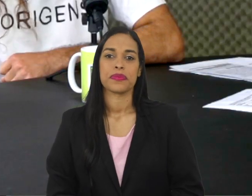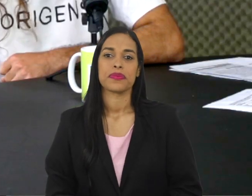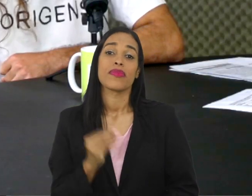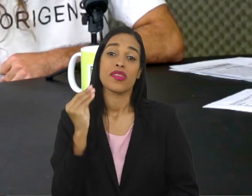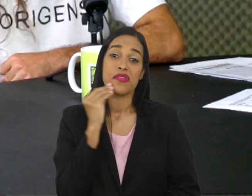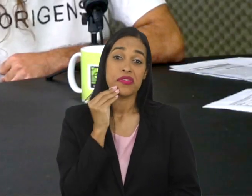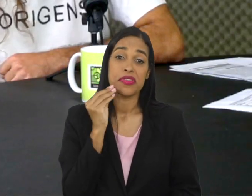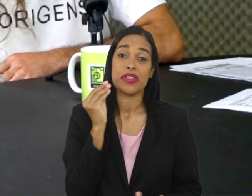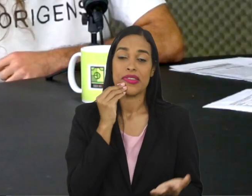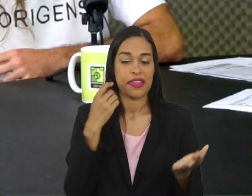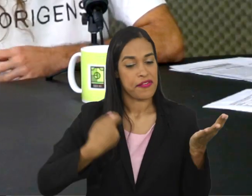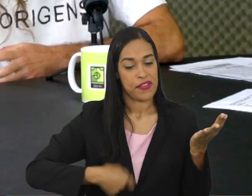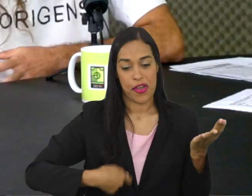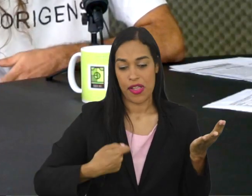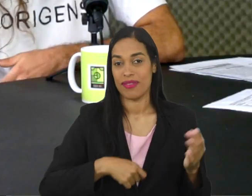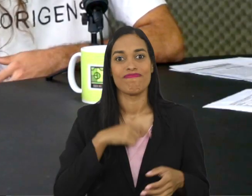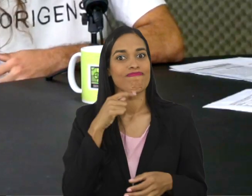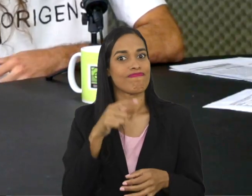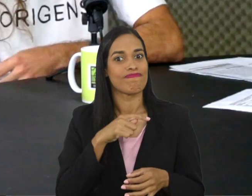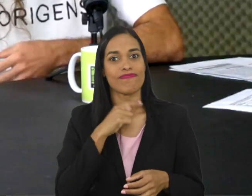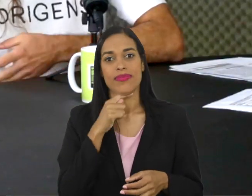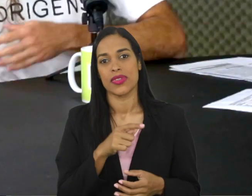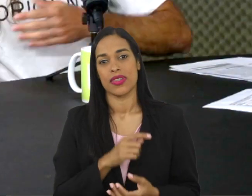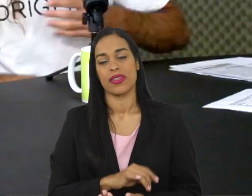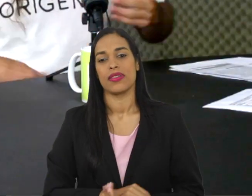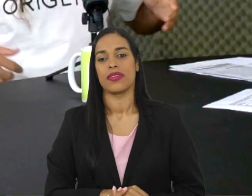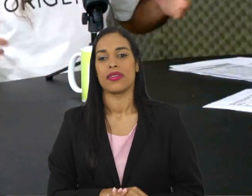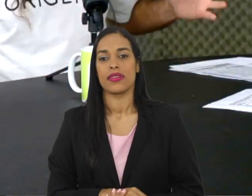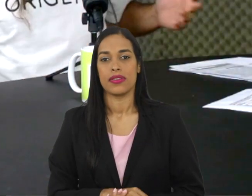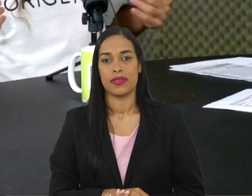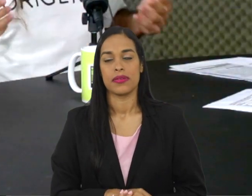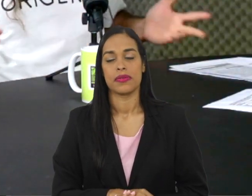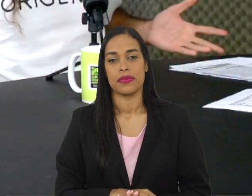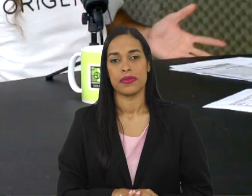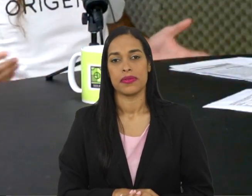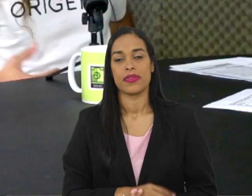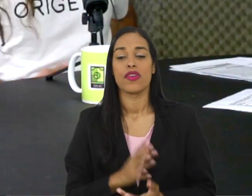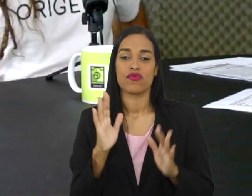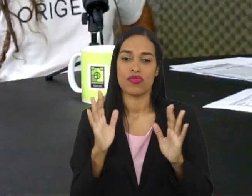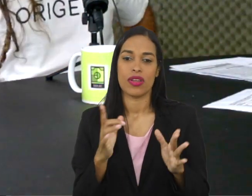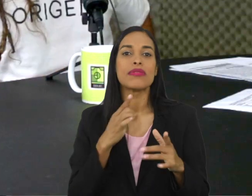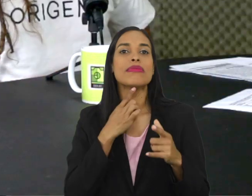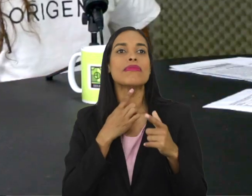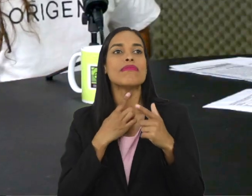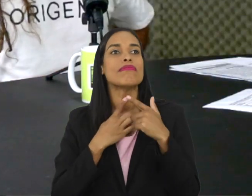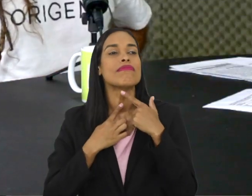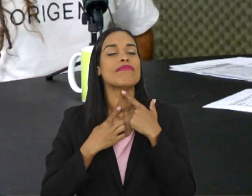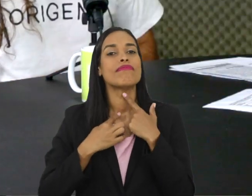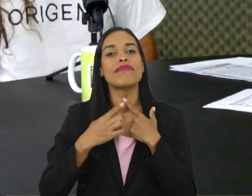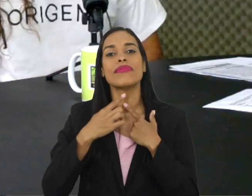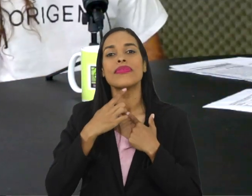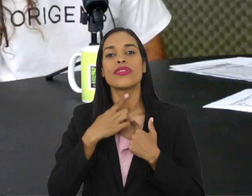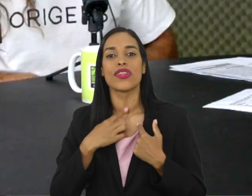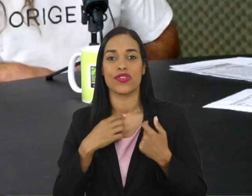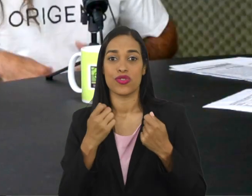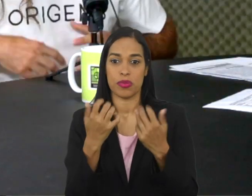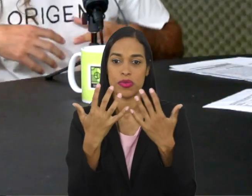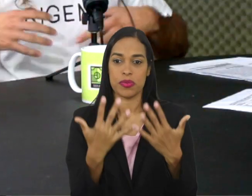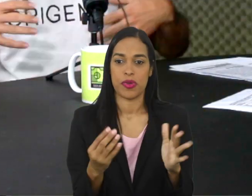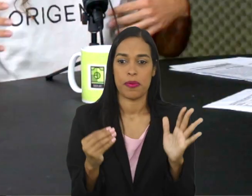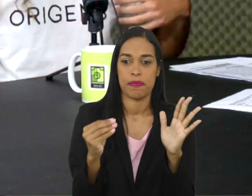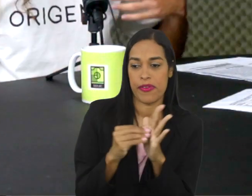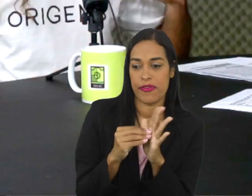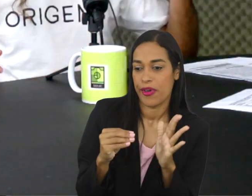Como eu falei, já até tentei tocar violão, não consegui, mas enfim. Bom, e aí eu já tinha esse desejo, Hugo, mas, como eu disse,